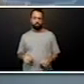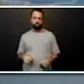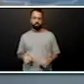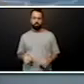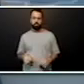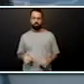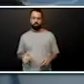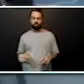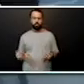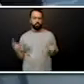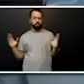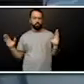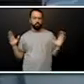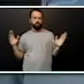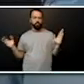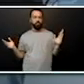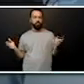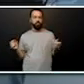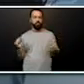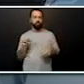entre os opostos?